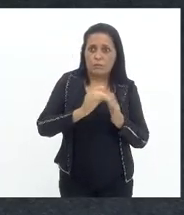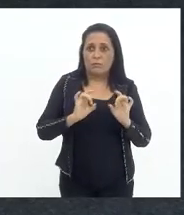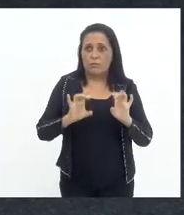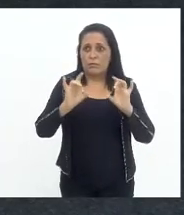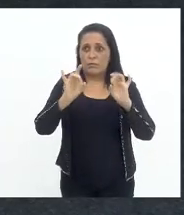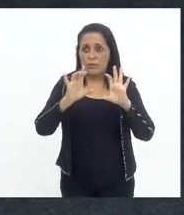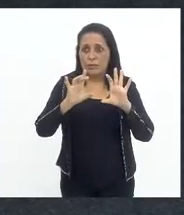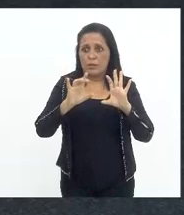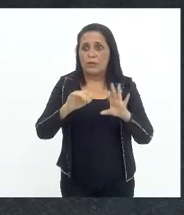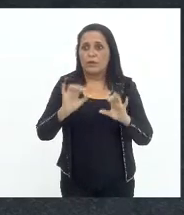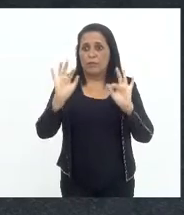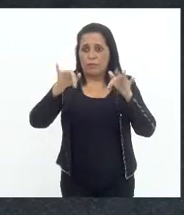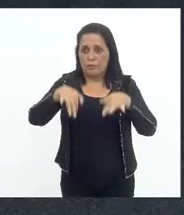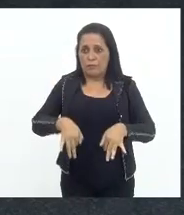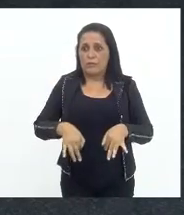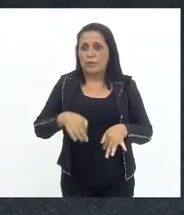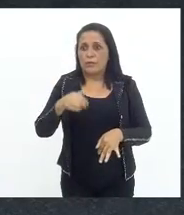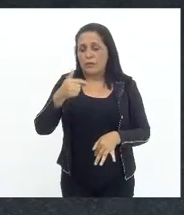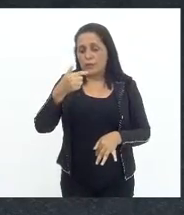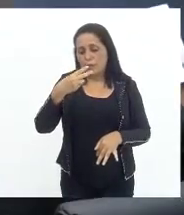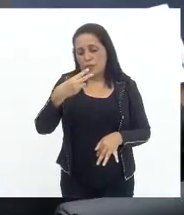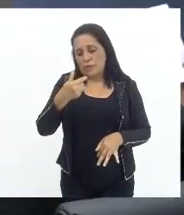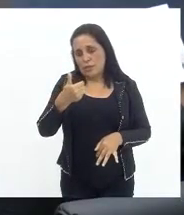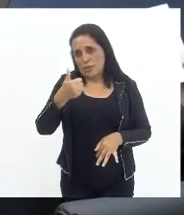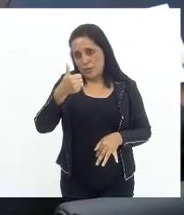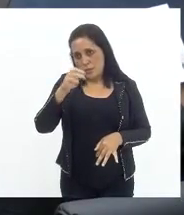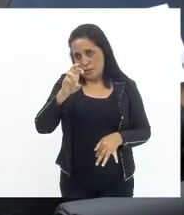às 15 horas e 31 minutos.